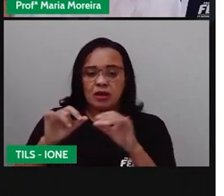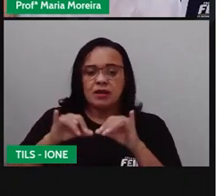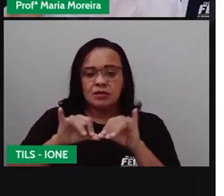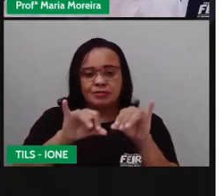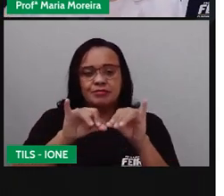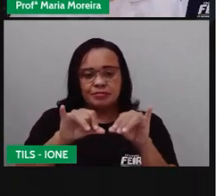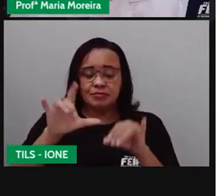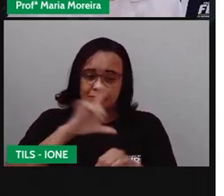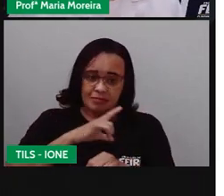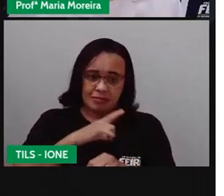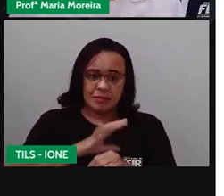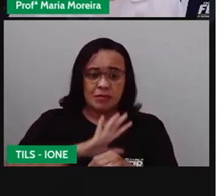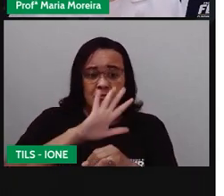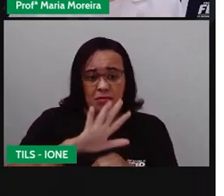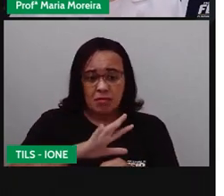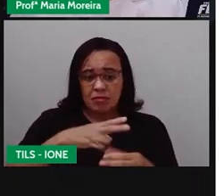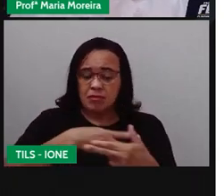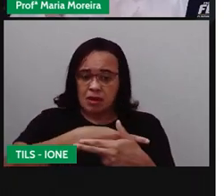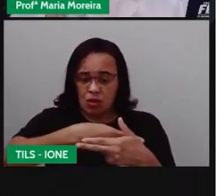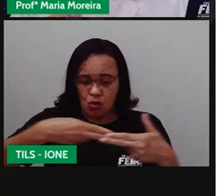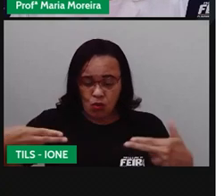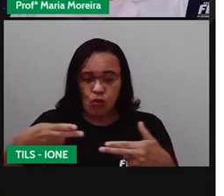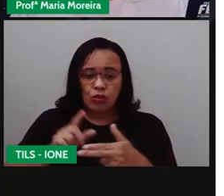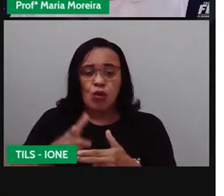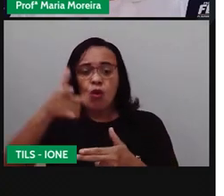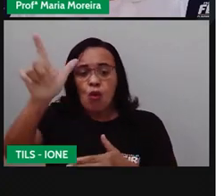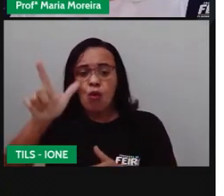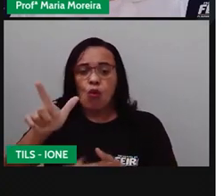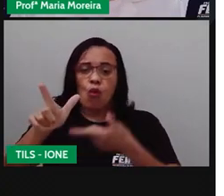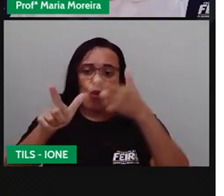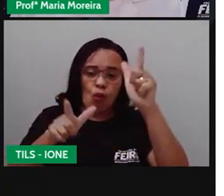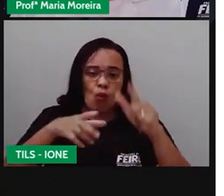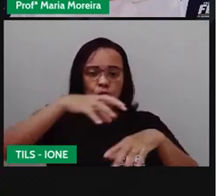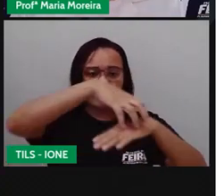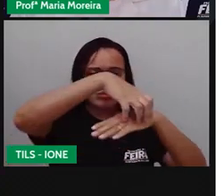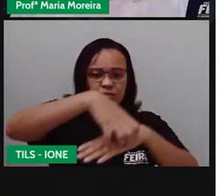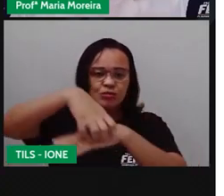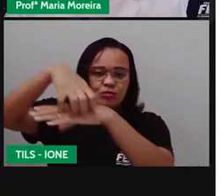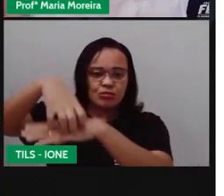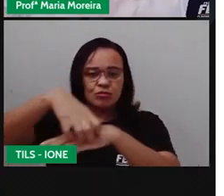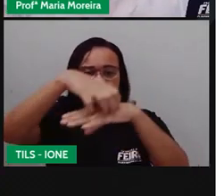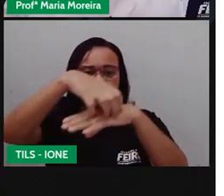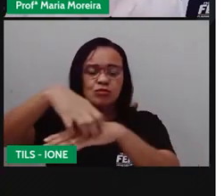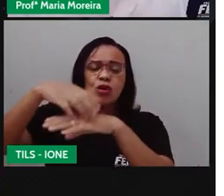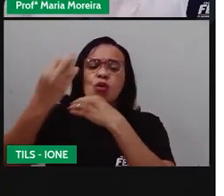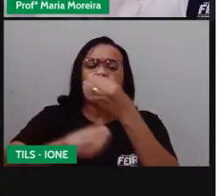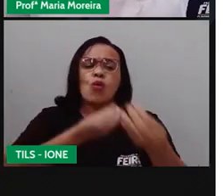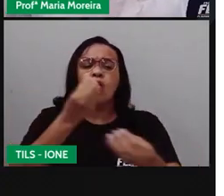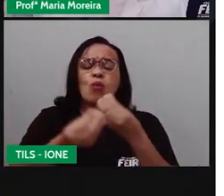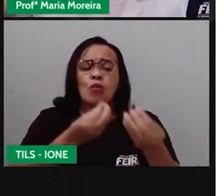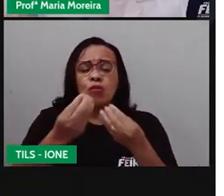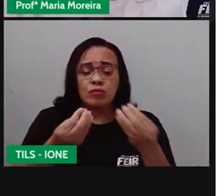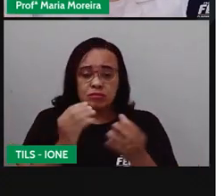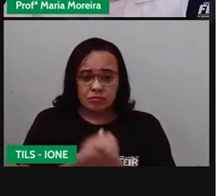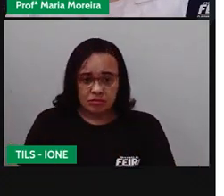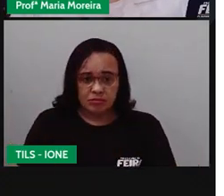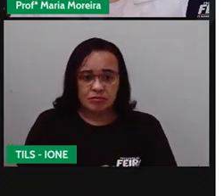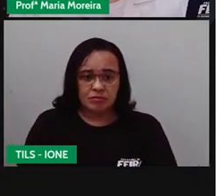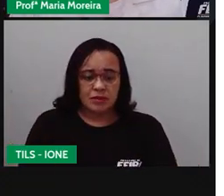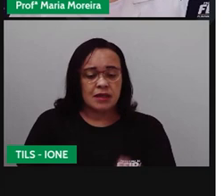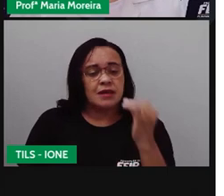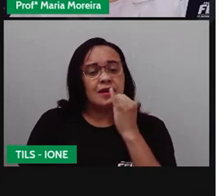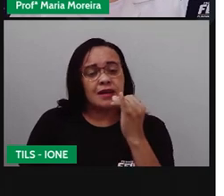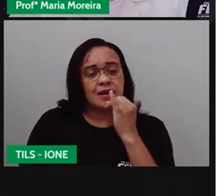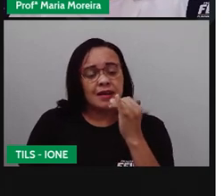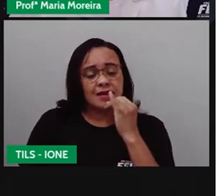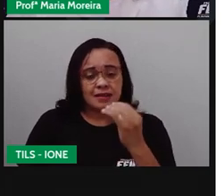não conseguisse trazer coisas de outros países. Lembra quando a Pró falou aqui sobre os Correios, né? Sobre trazer produtos da China para